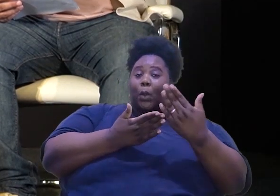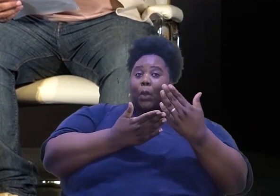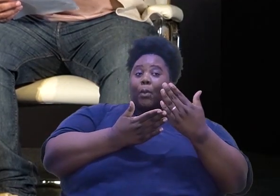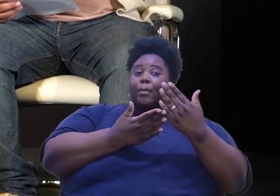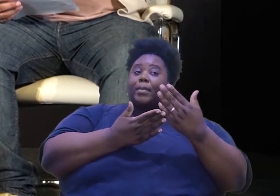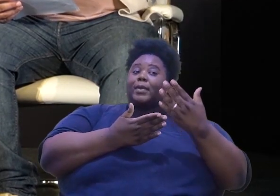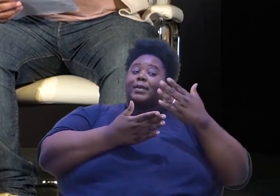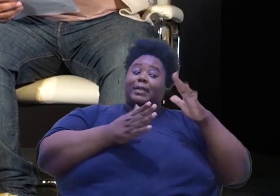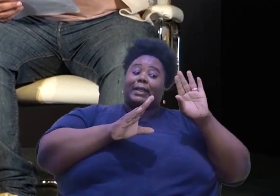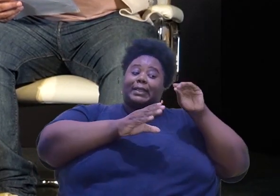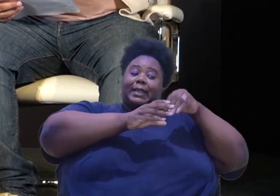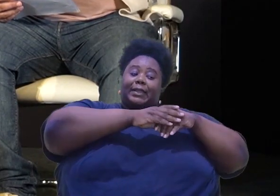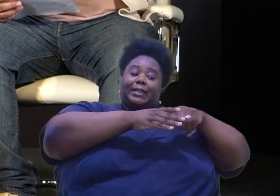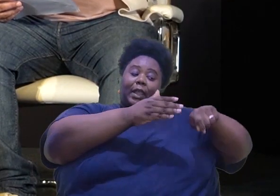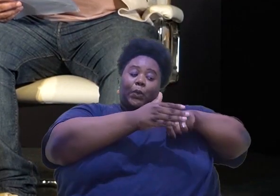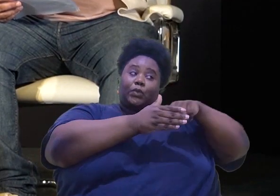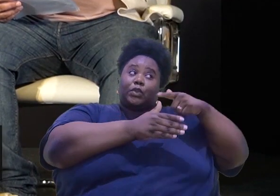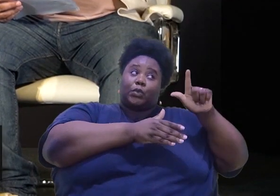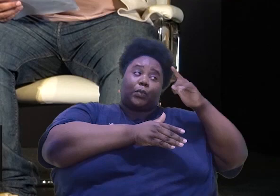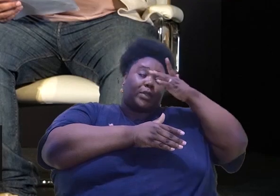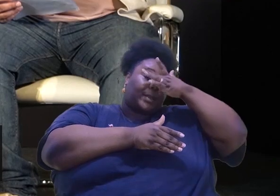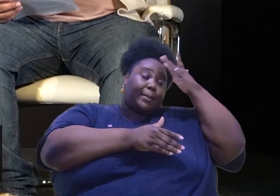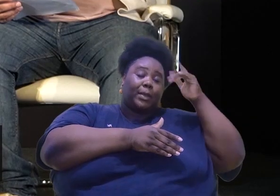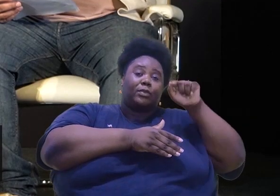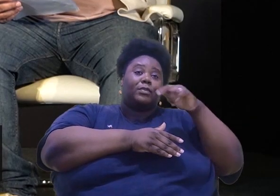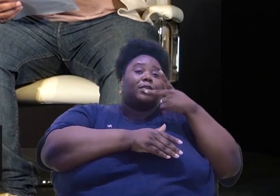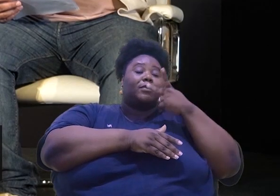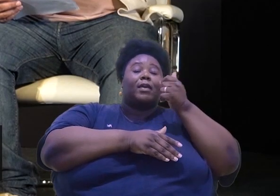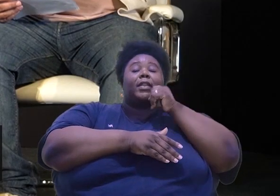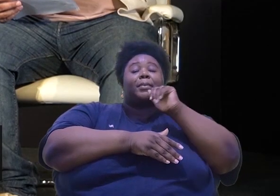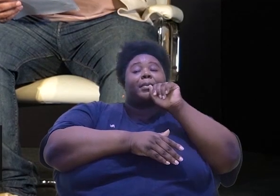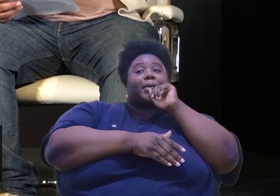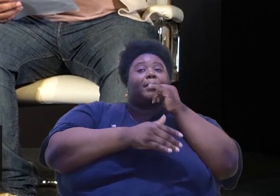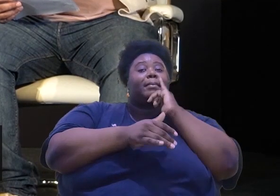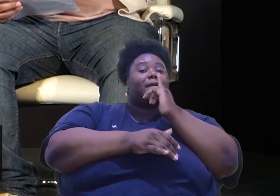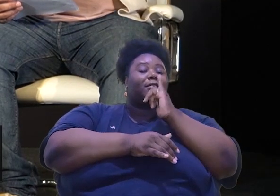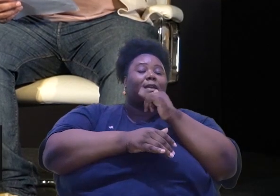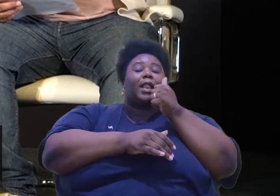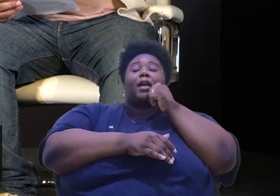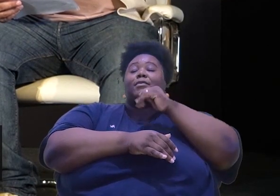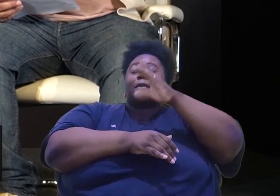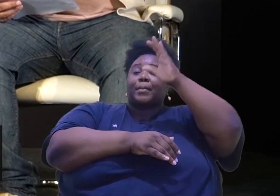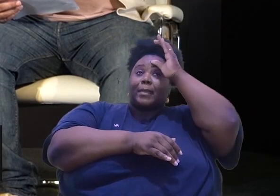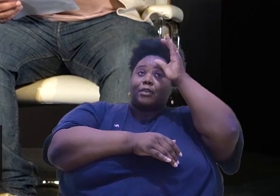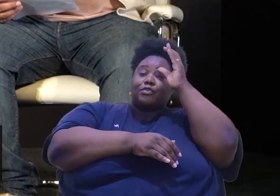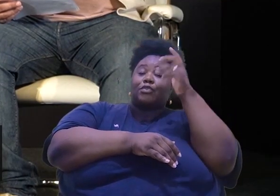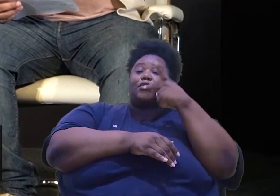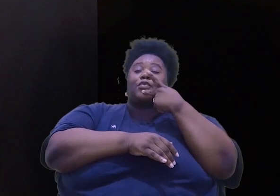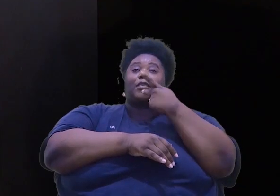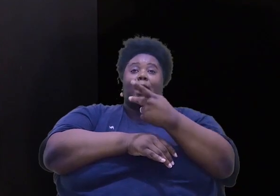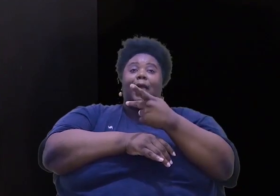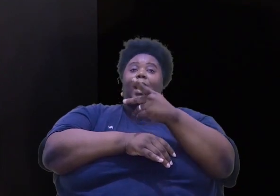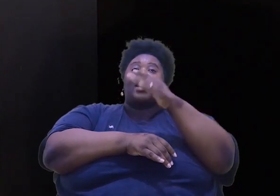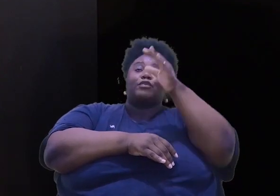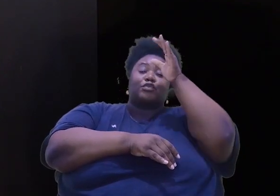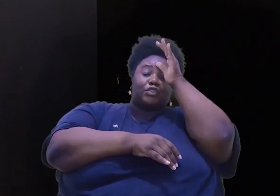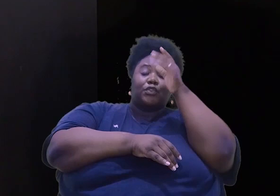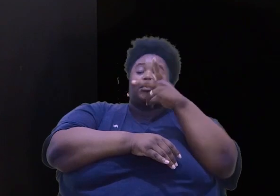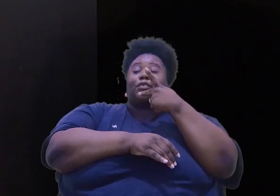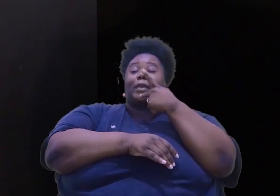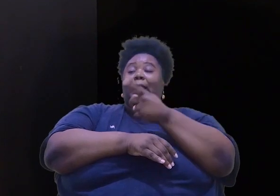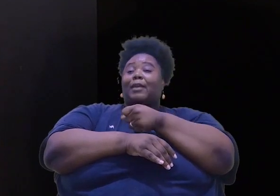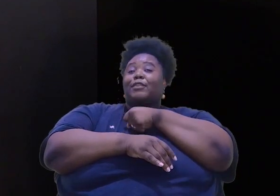fundos das cozinhas alheias. Você diz, mamãe contava, minha tia contava, meu tio velhinho contava,